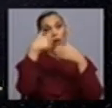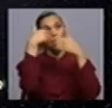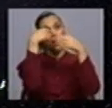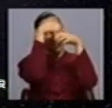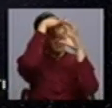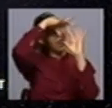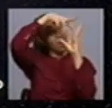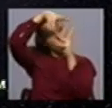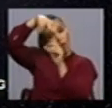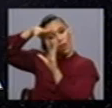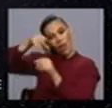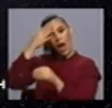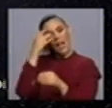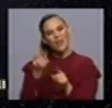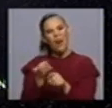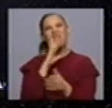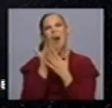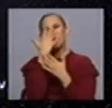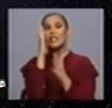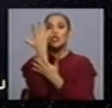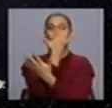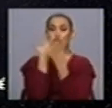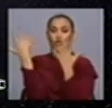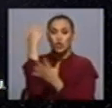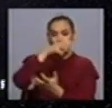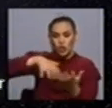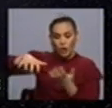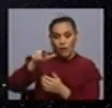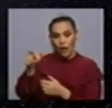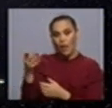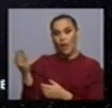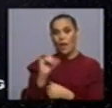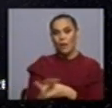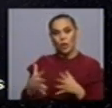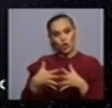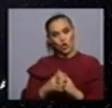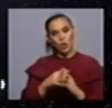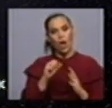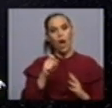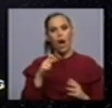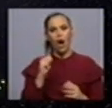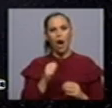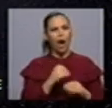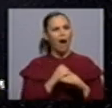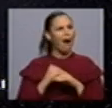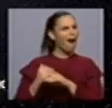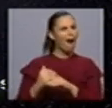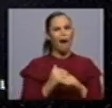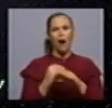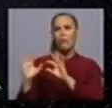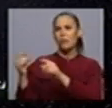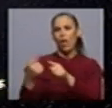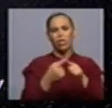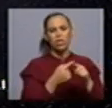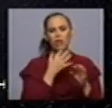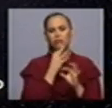eram galáxias mais ou menos caóticas. E olha, começa logo por aí. Esta galáxia tem uma estrutura de gás perfeitamente uniforme e bem distribuída